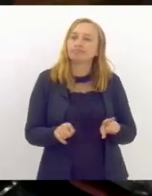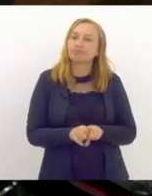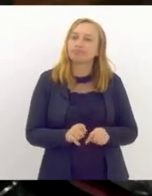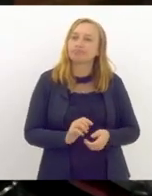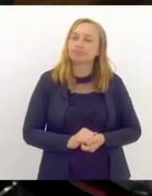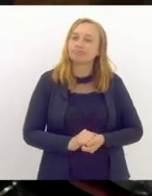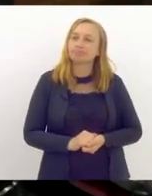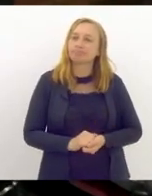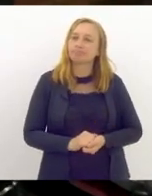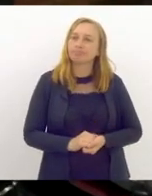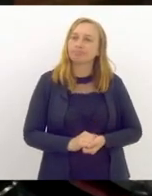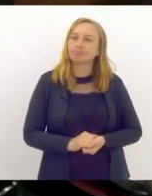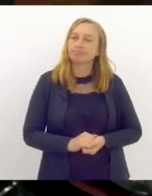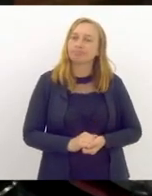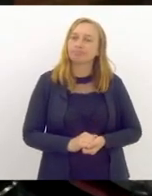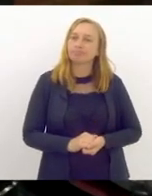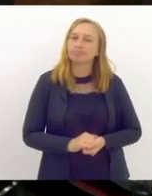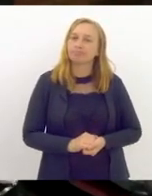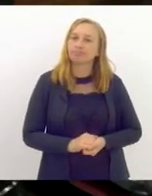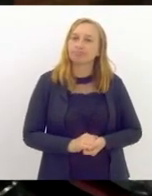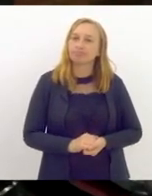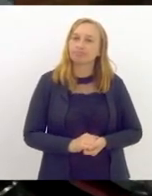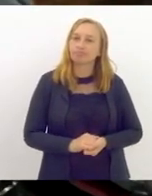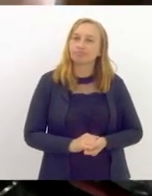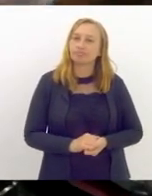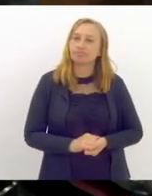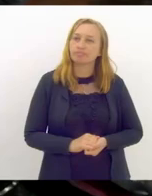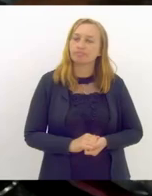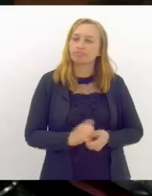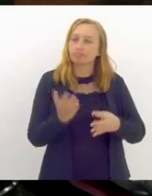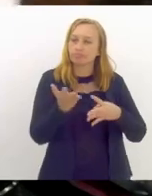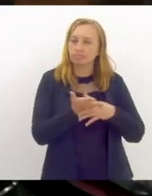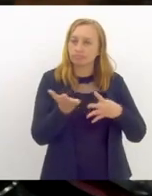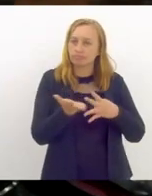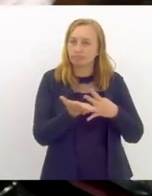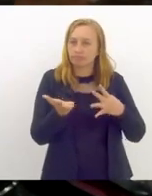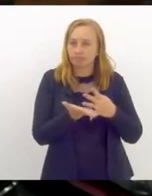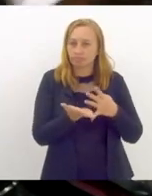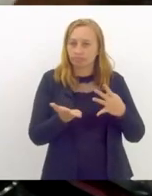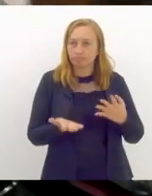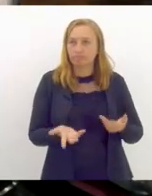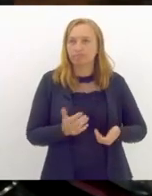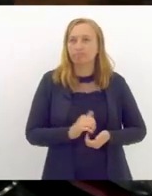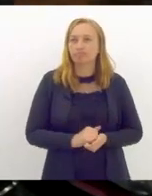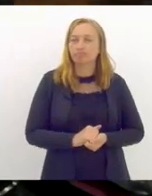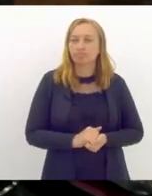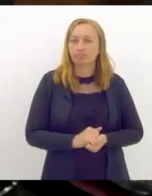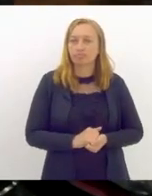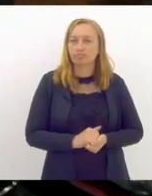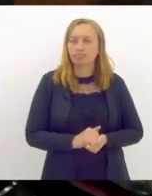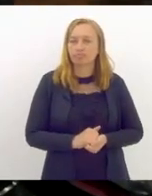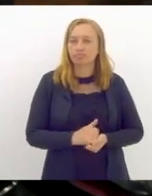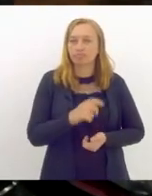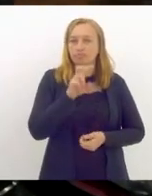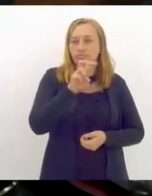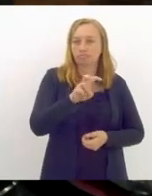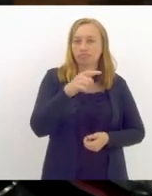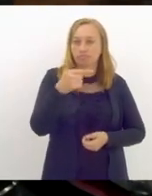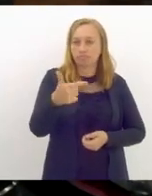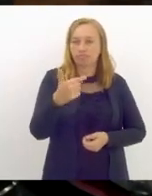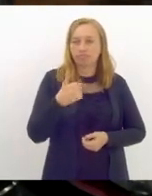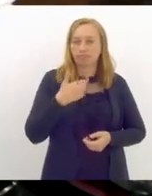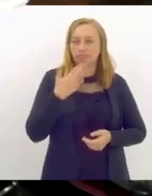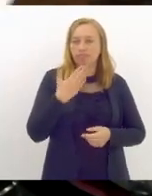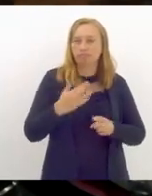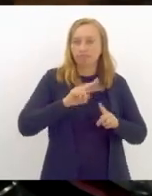né que eu fizesse o parcelamento do débito no modelo Casas Bahia em 52 anos eu propus o dobro